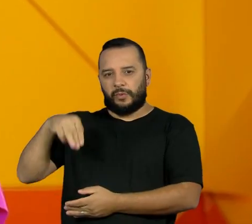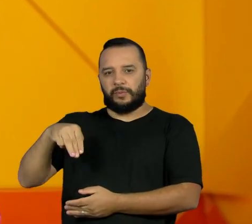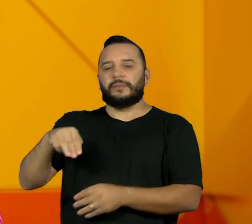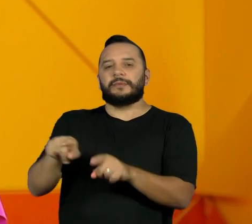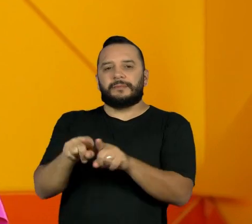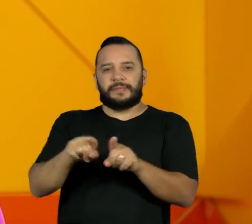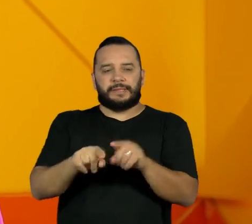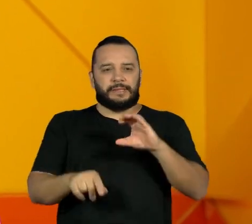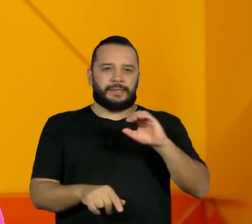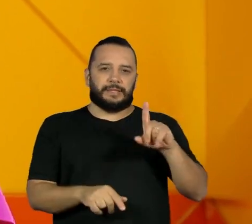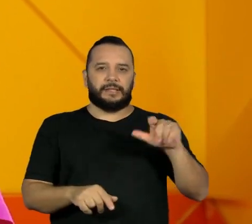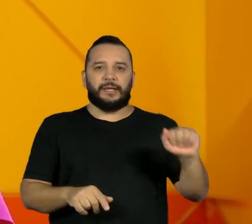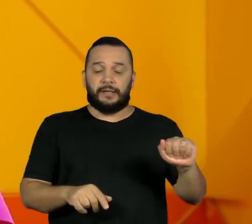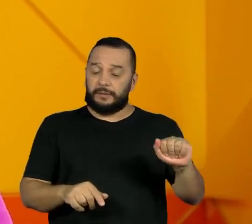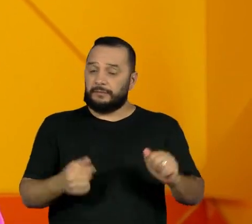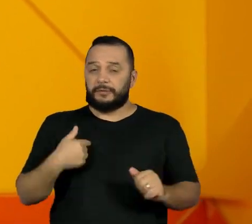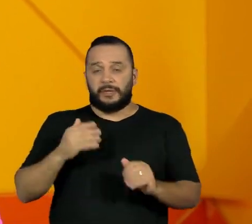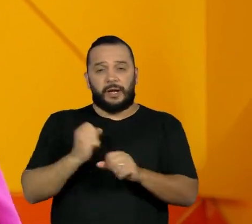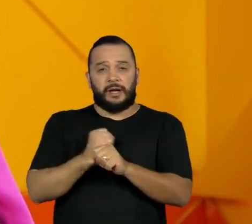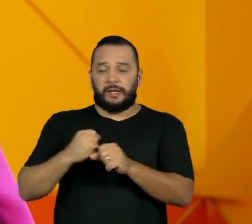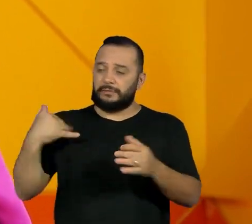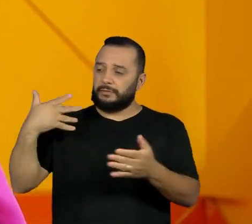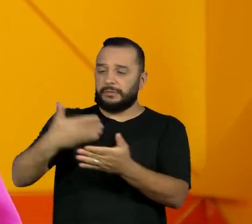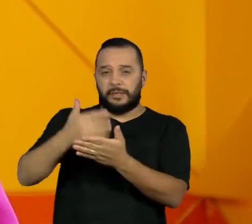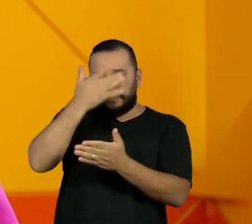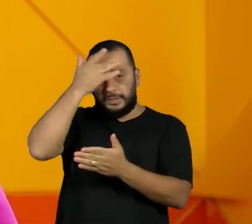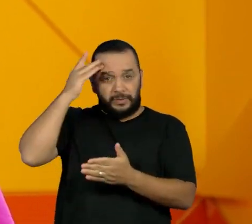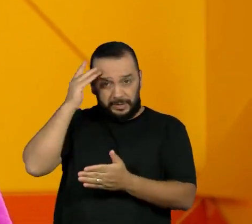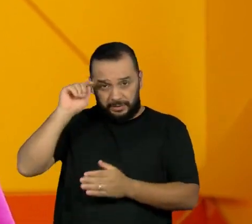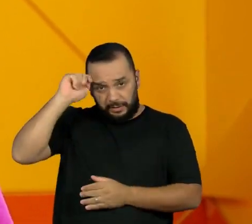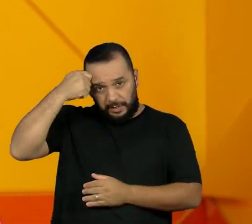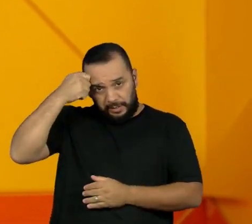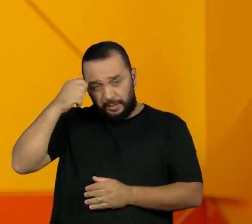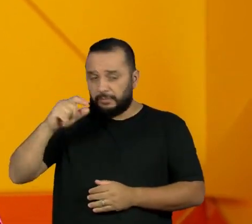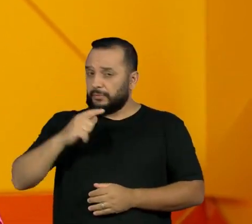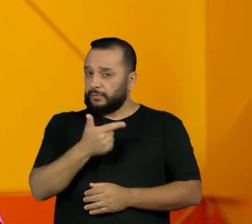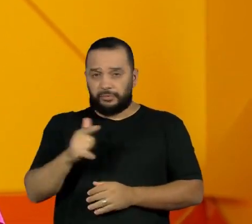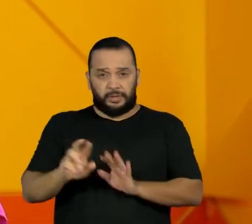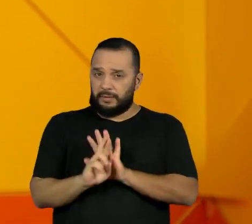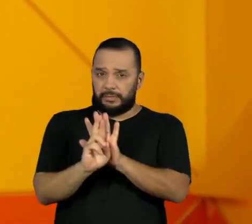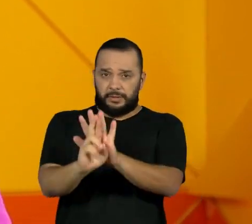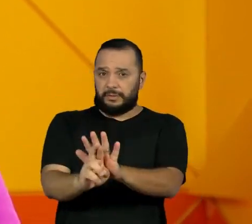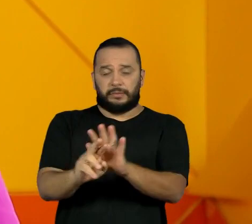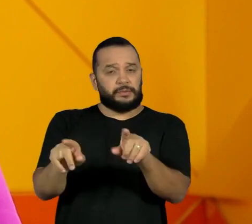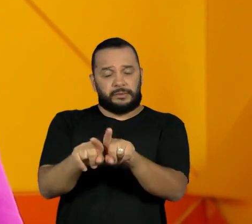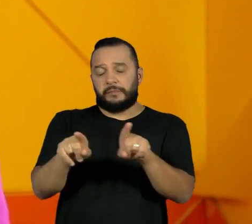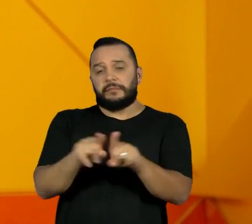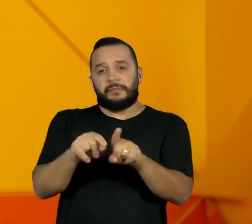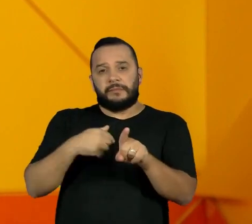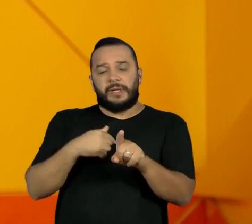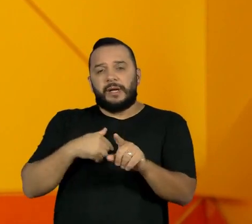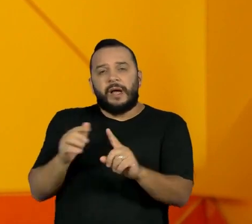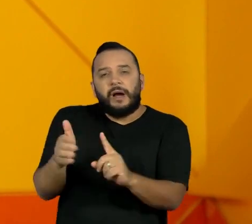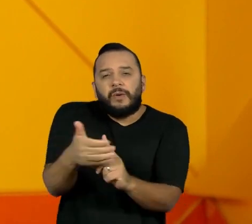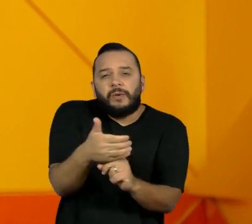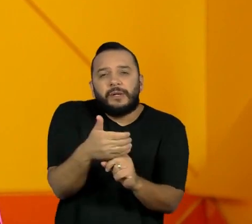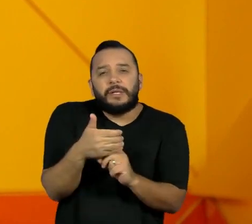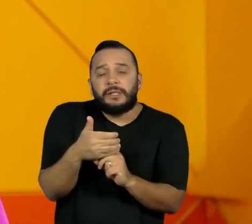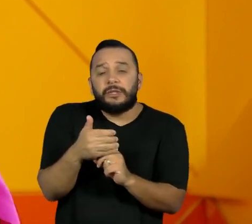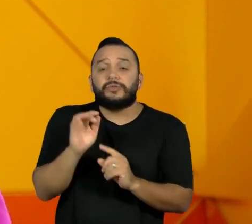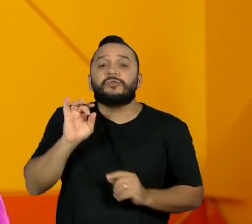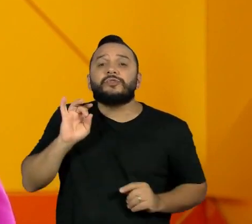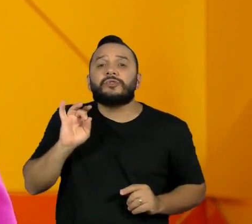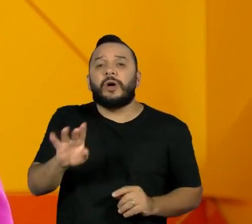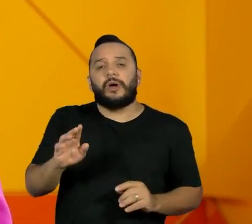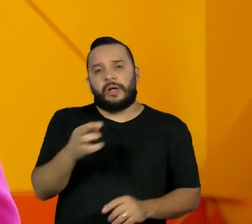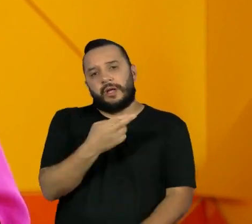Durante muito tempo, as pessoas negras não se viam representadas, nem mesmo acolhidas, em religiões que não fossem de matriz